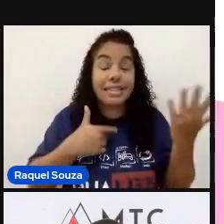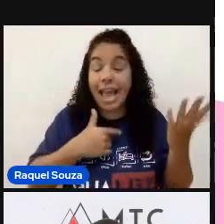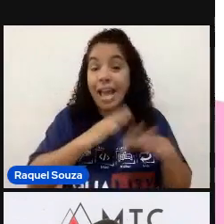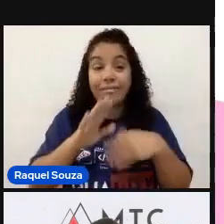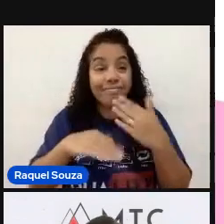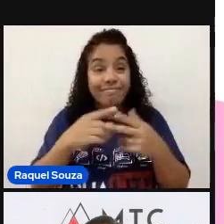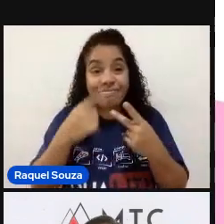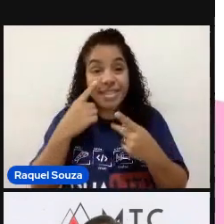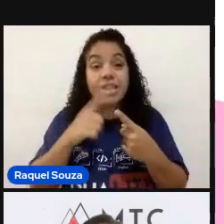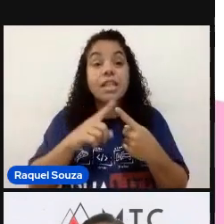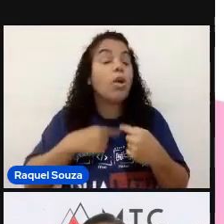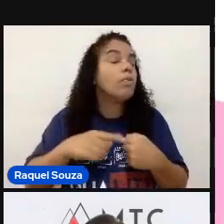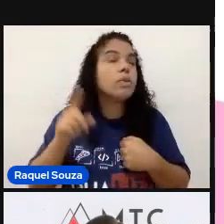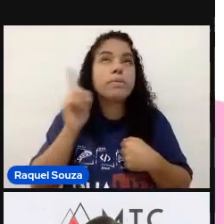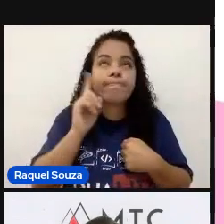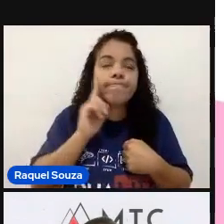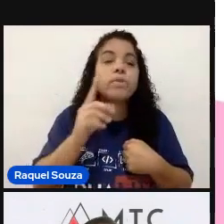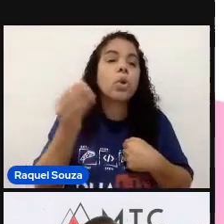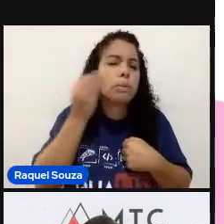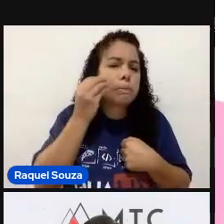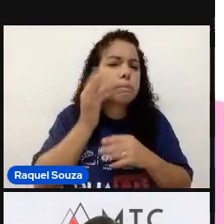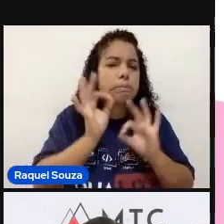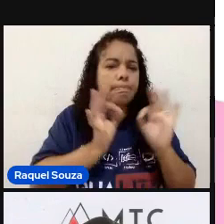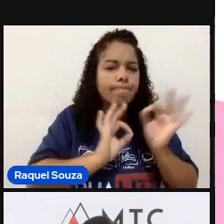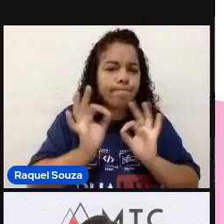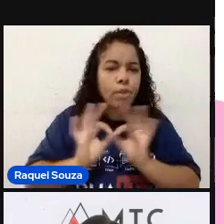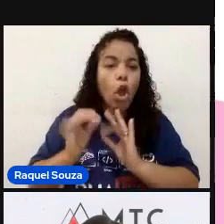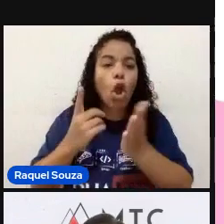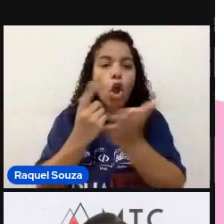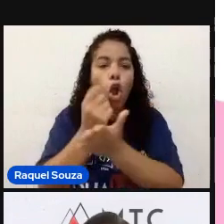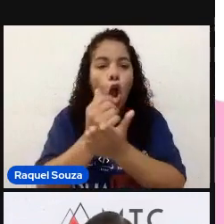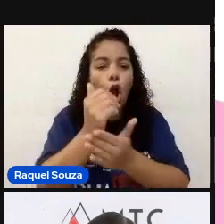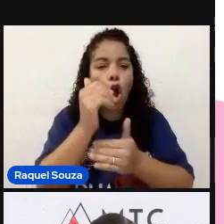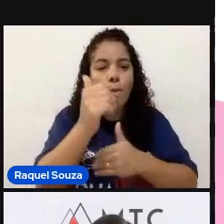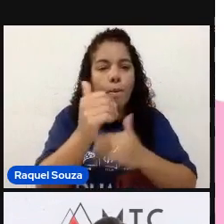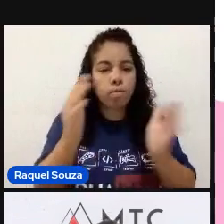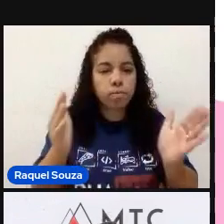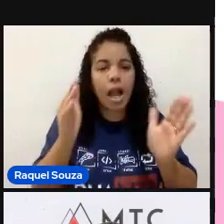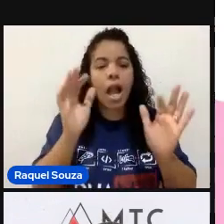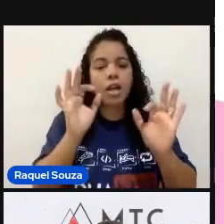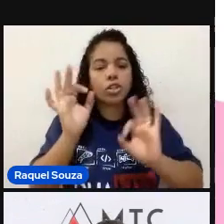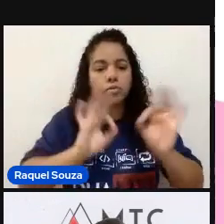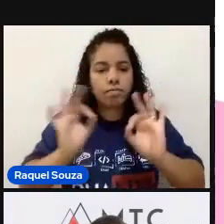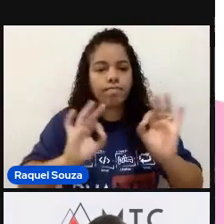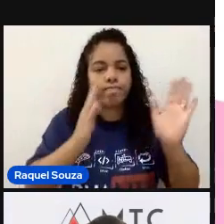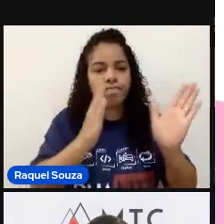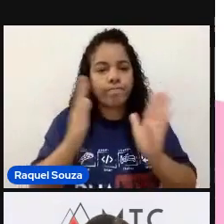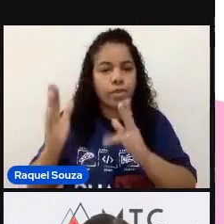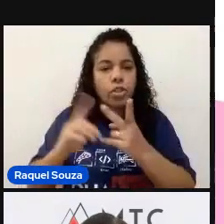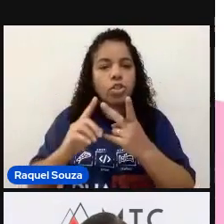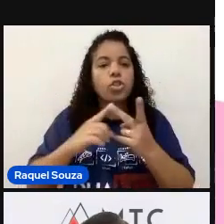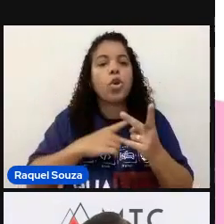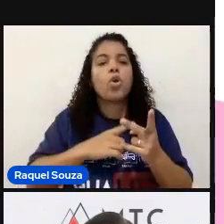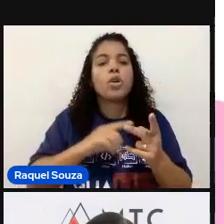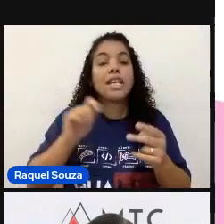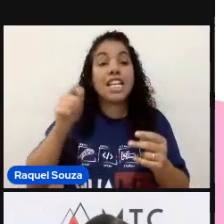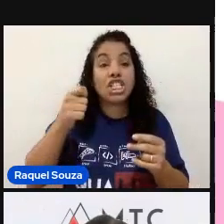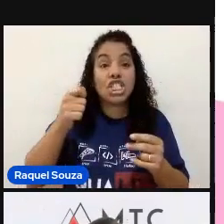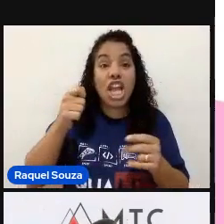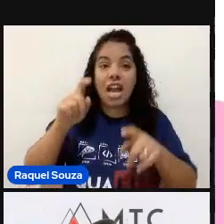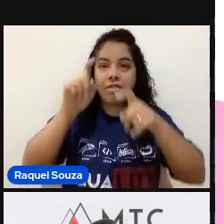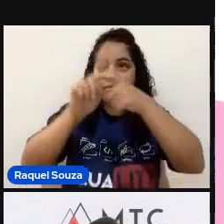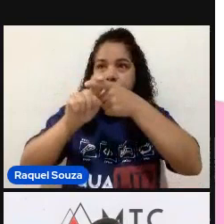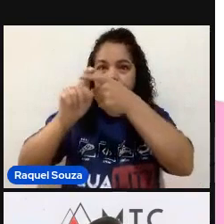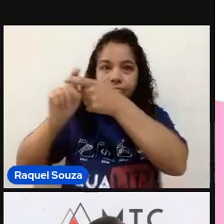diária. Então, assim, eu sempre tento me organizar comprando caixinhas para colocar as coisas nas caixinhas, porta-chave, porque eu sempre perco